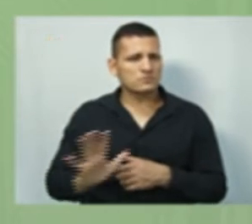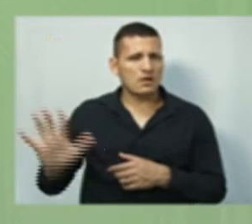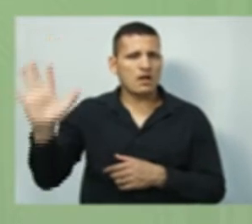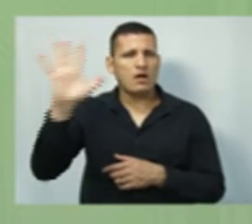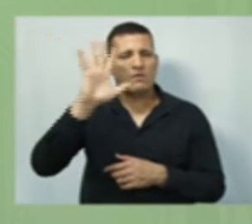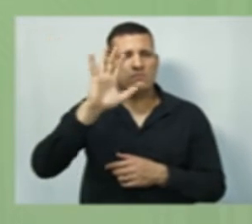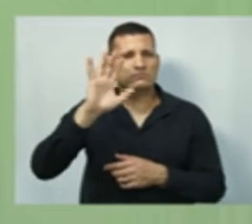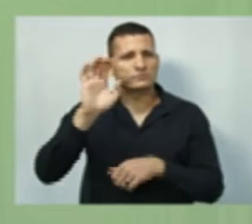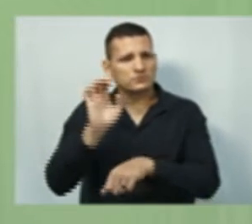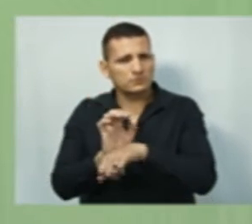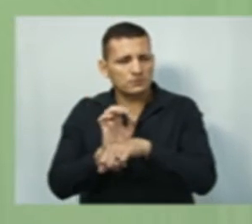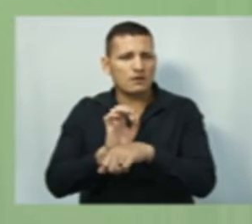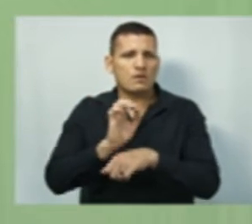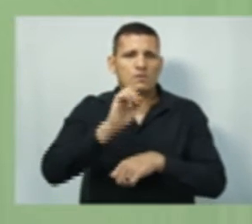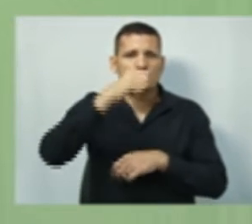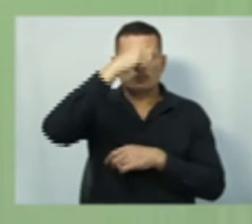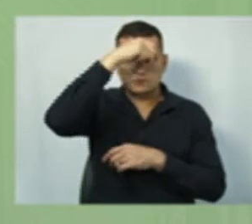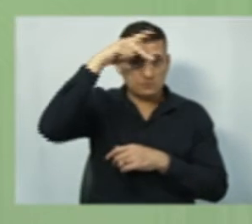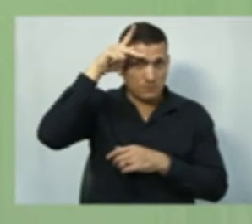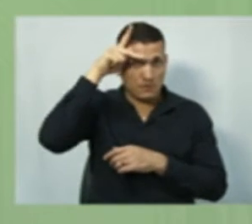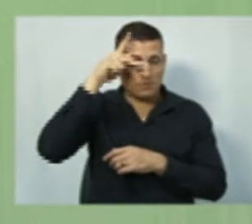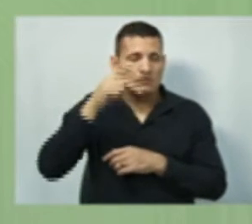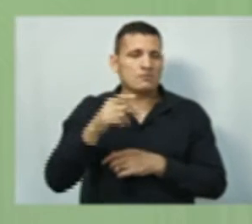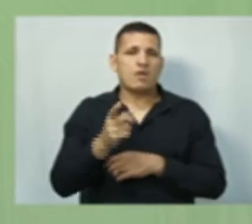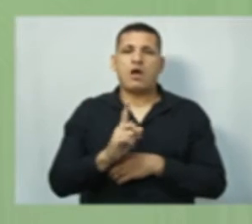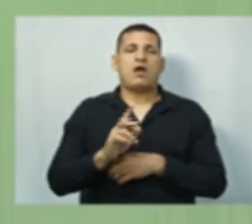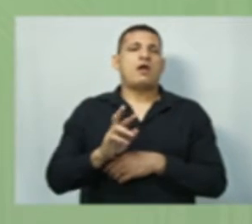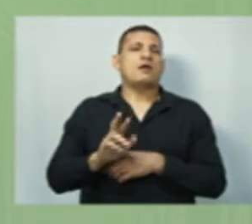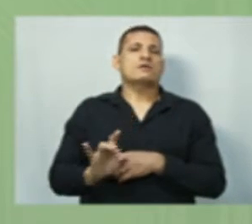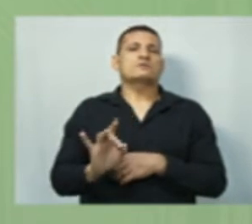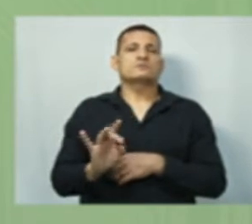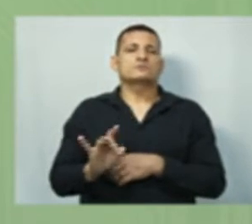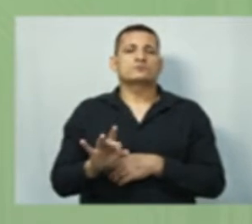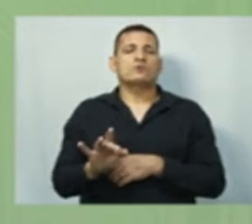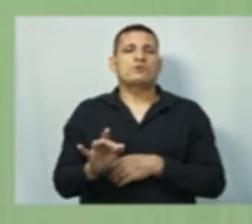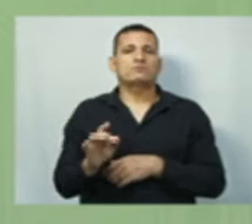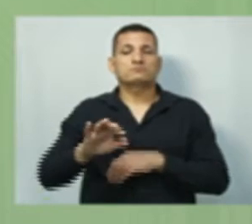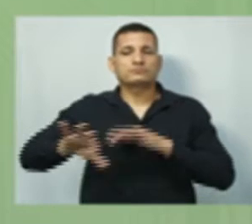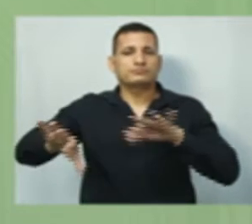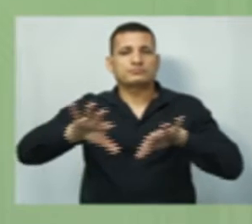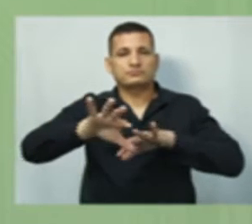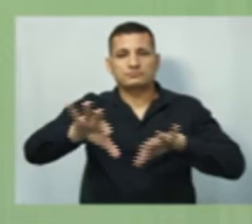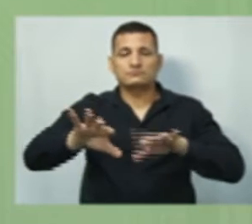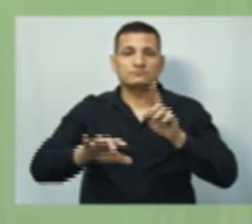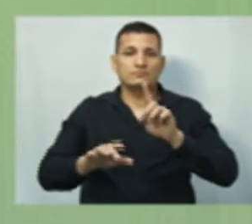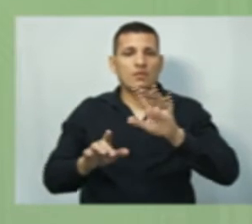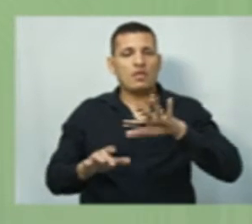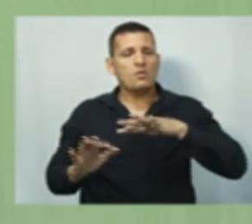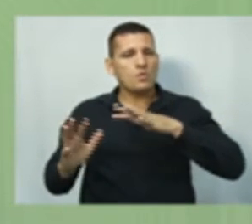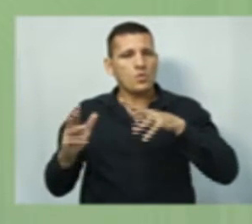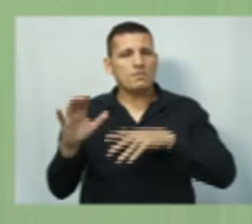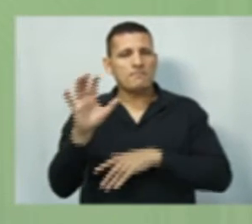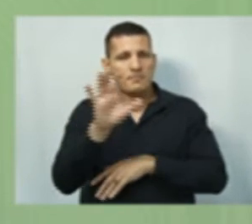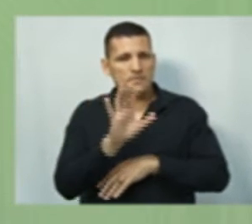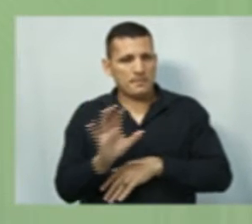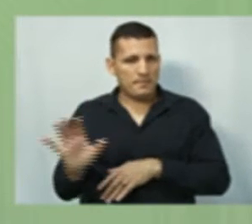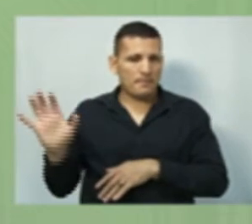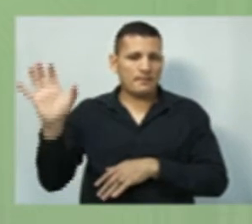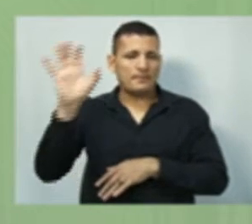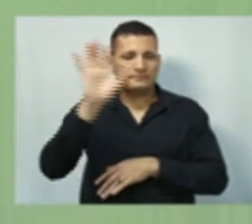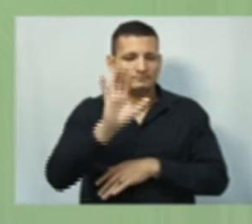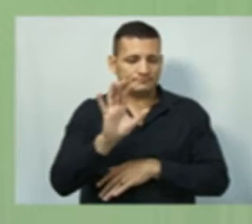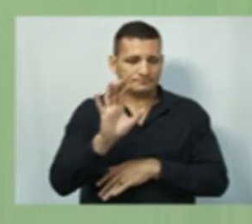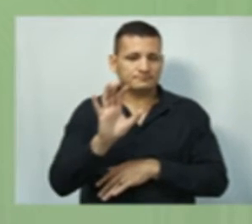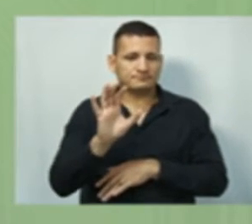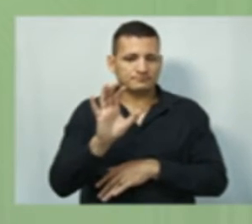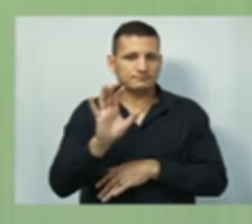uma fotografia maior. E não apenas suas partes consideradas individualmente. Essa questão de considerar as partes individualmente é